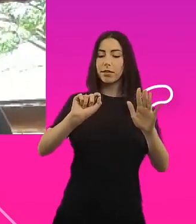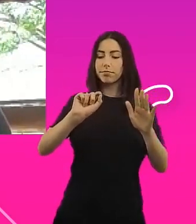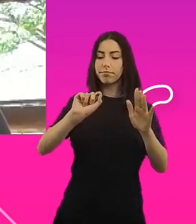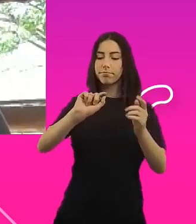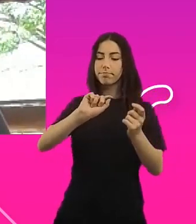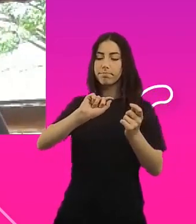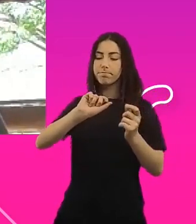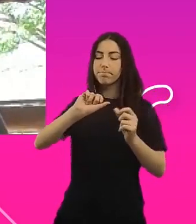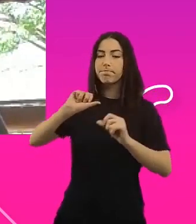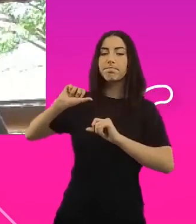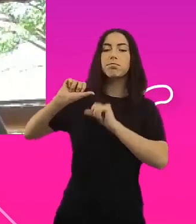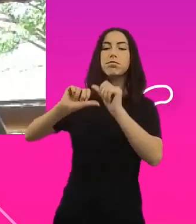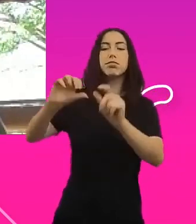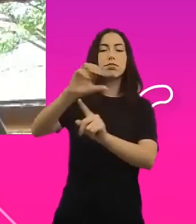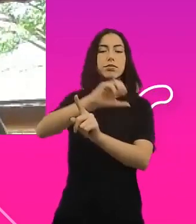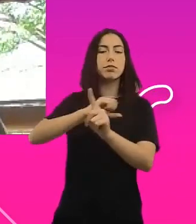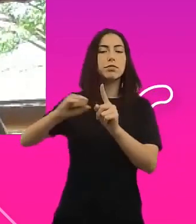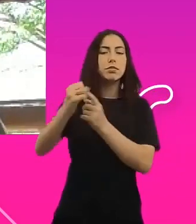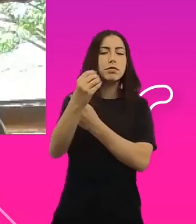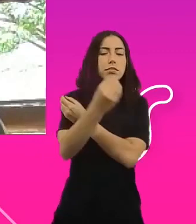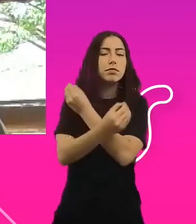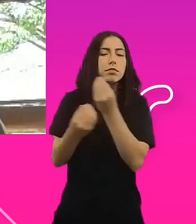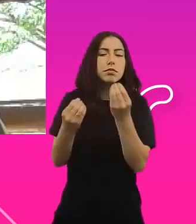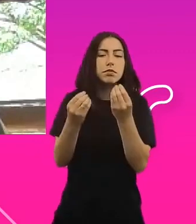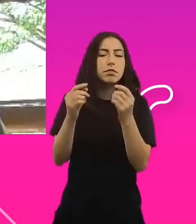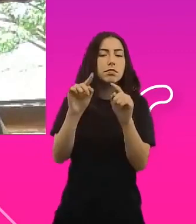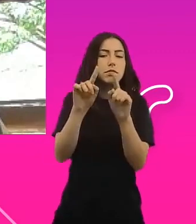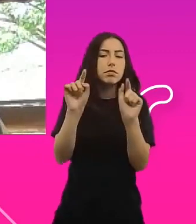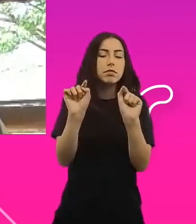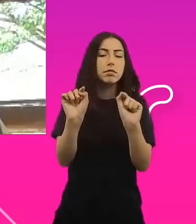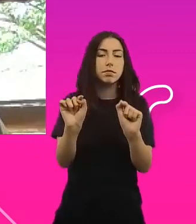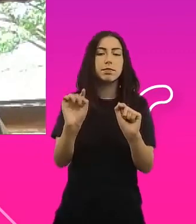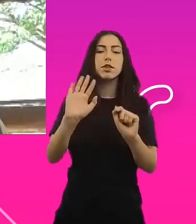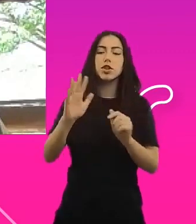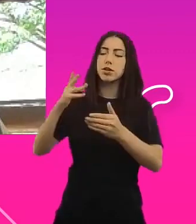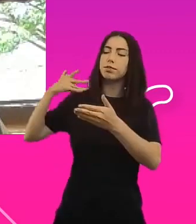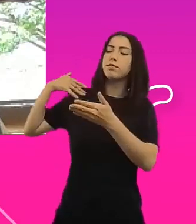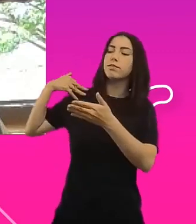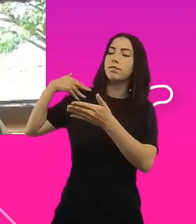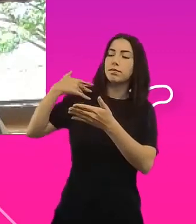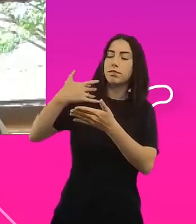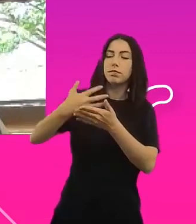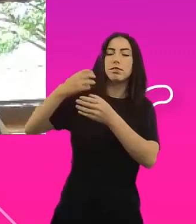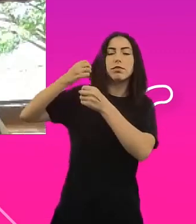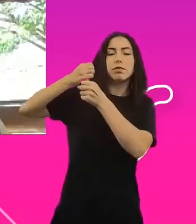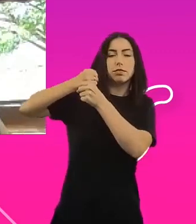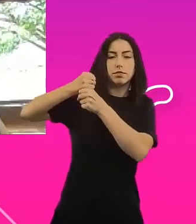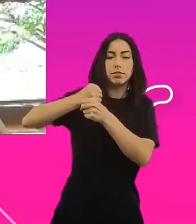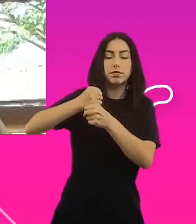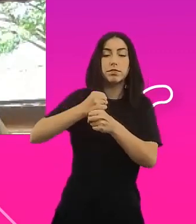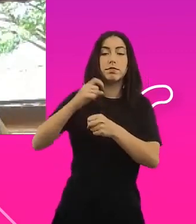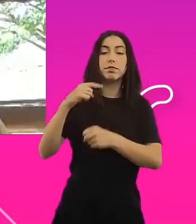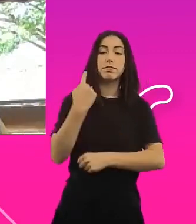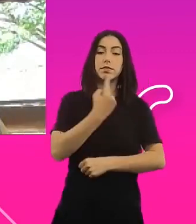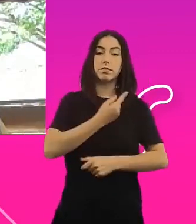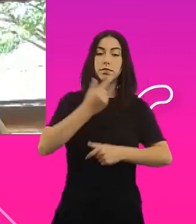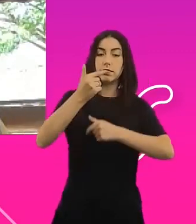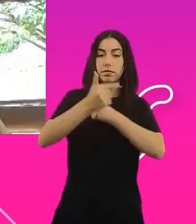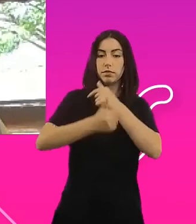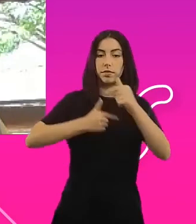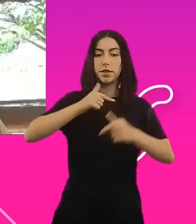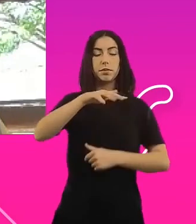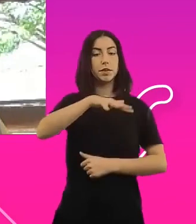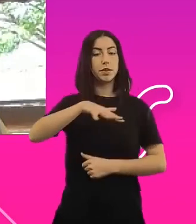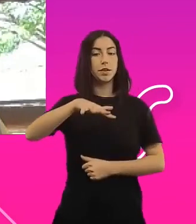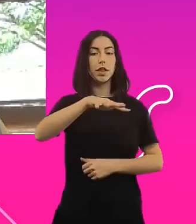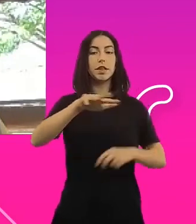já trabalhando essa questão já há alguns anos, né, relacionada a medir impacto,